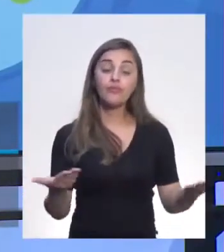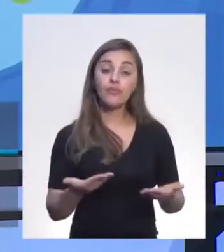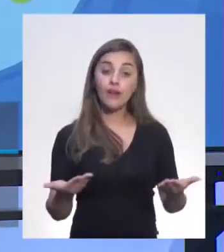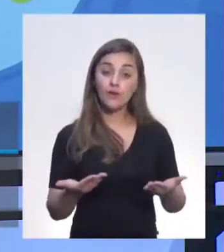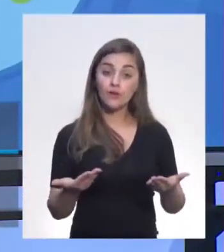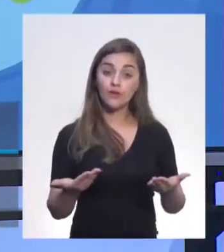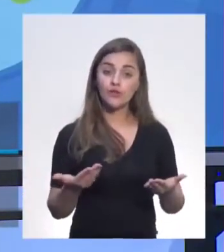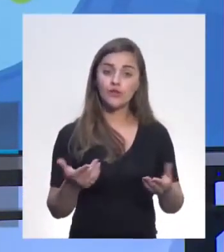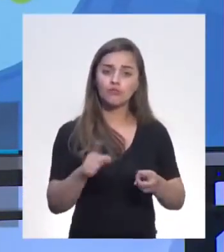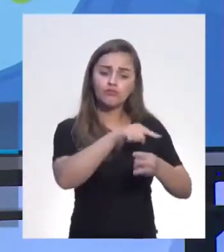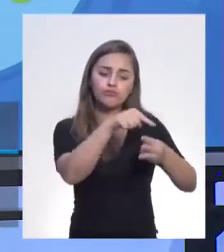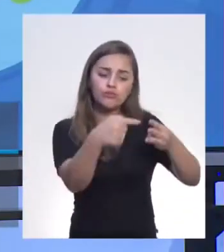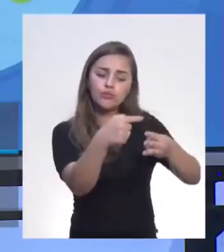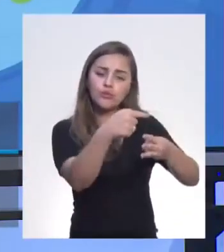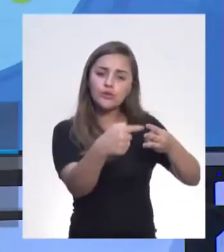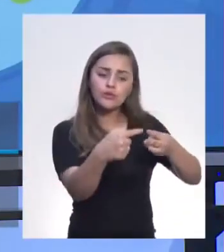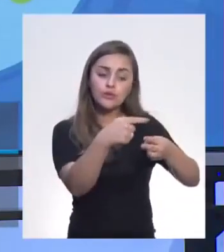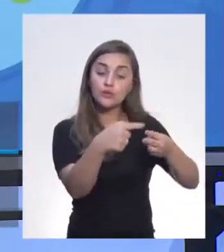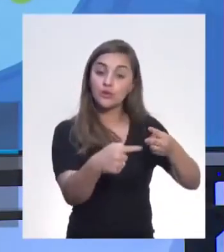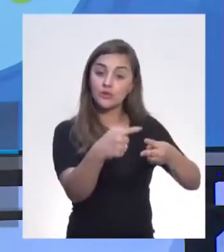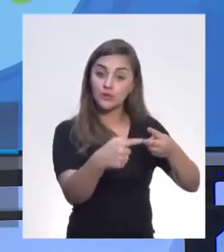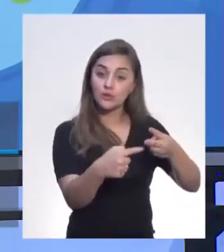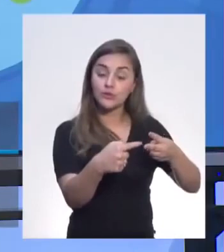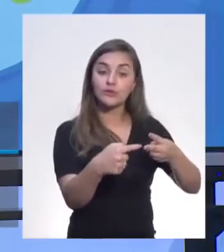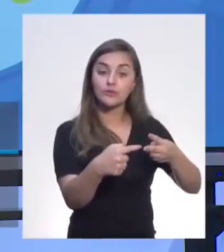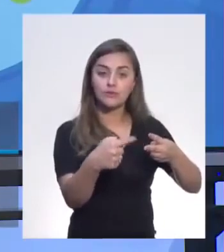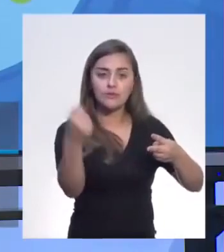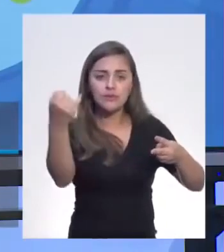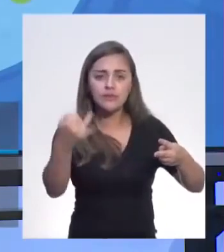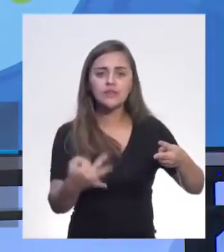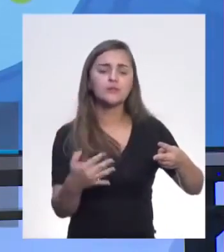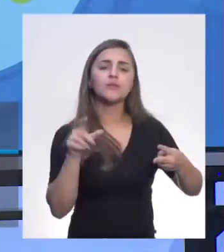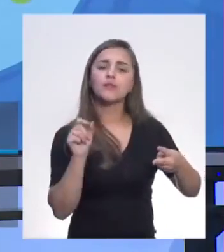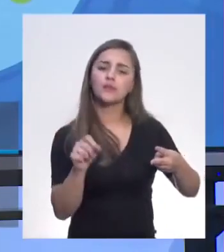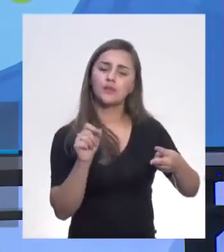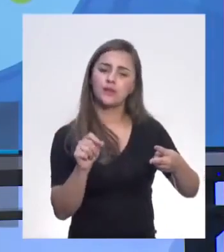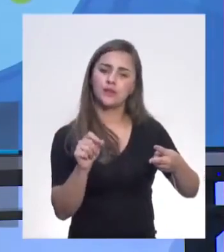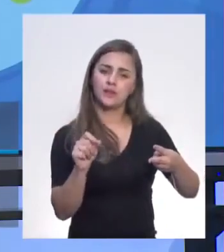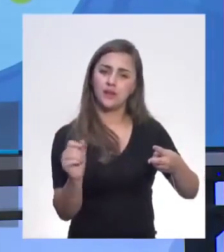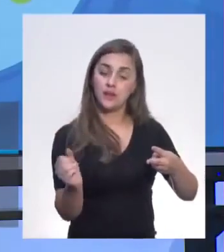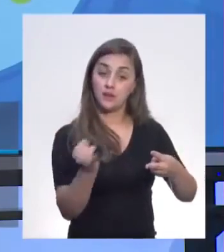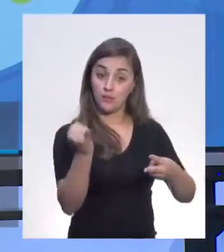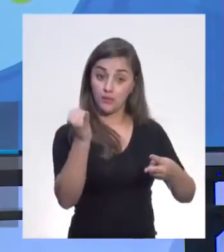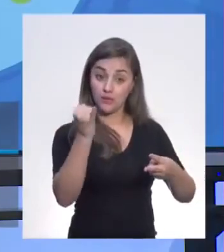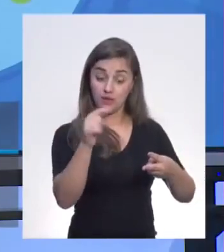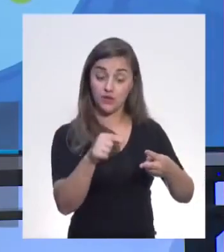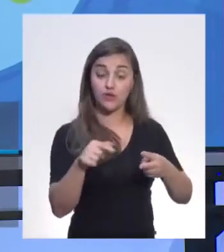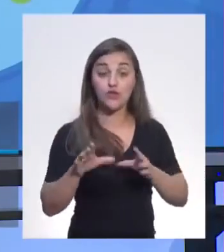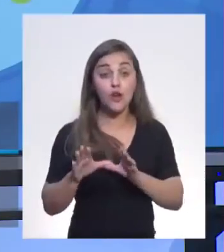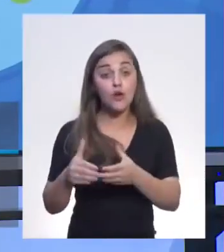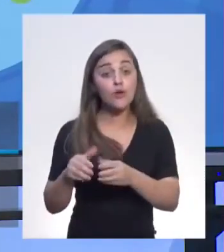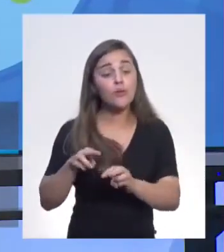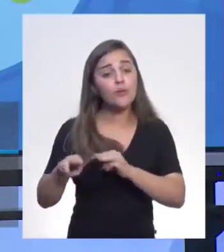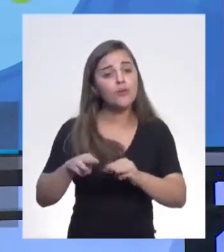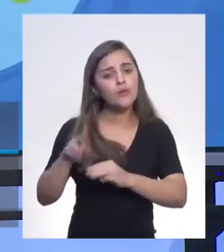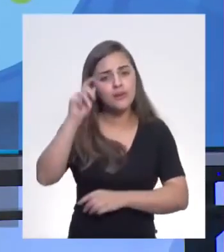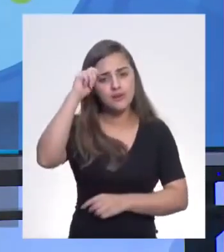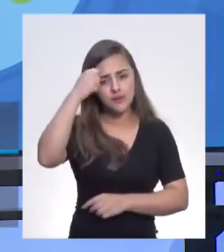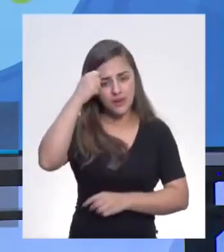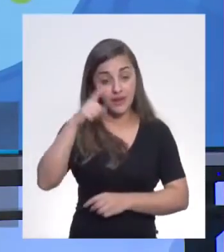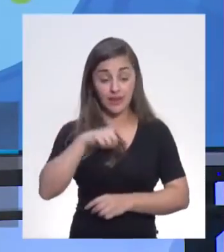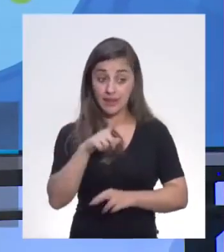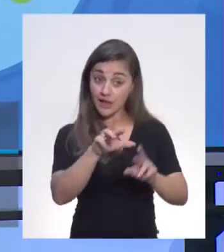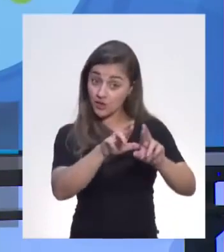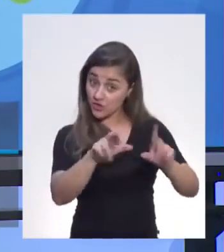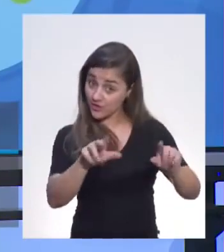duas coisas para vocês. Que são muito importantes quando a gente vai falar sobre o movimento negro, porque existem diferenças.